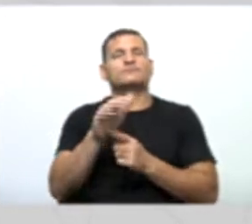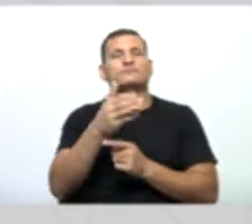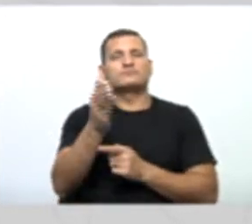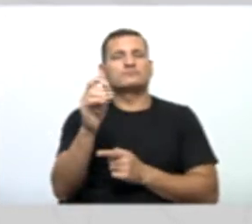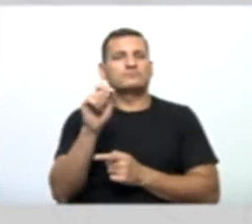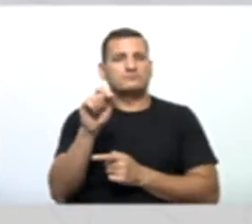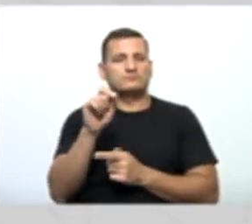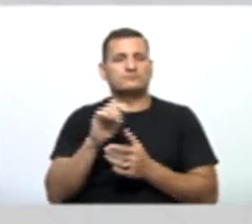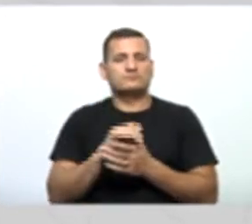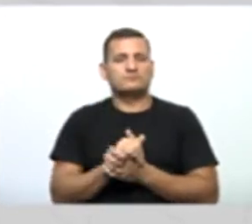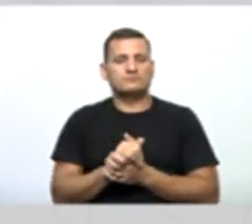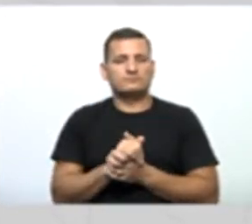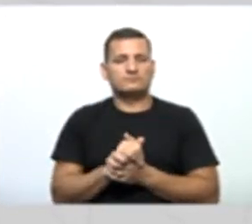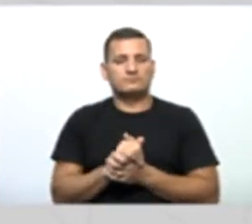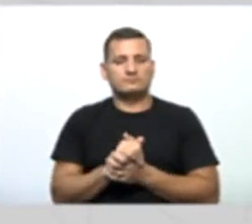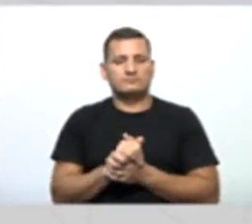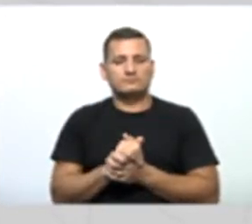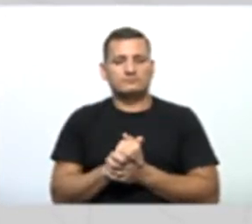vocês?